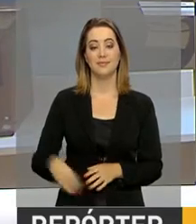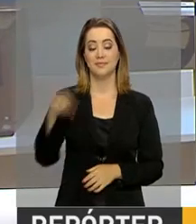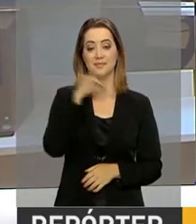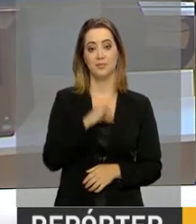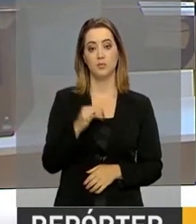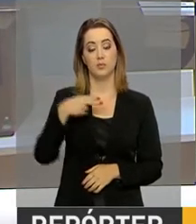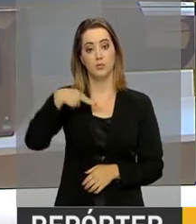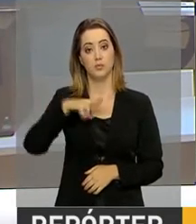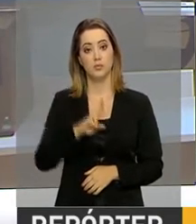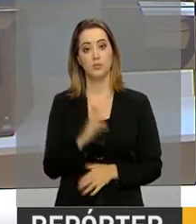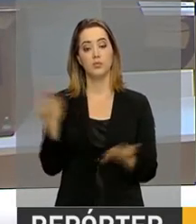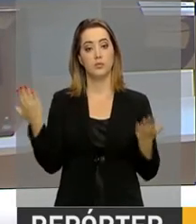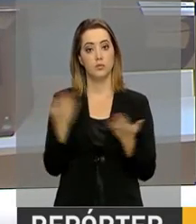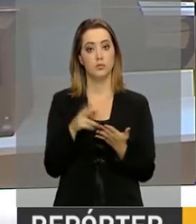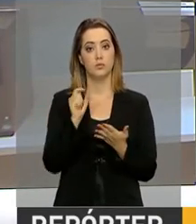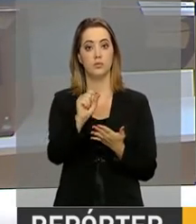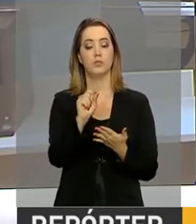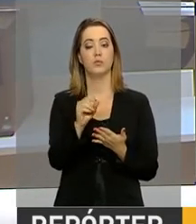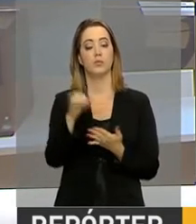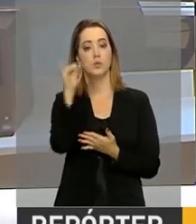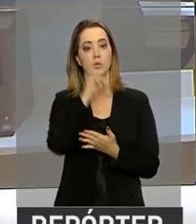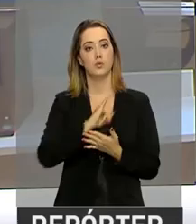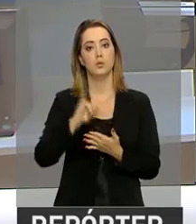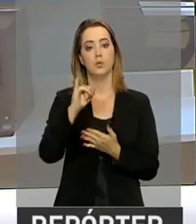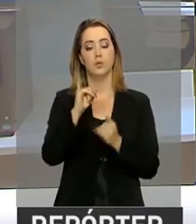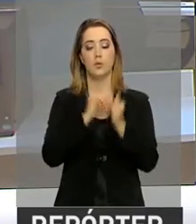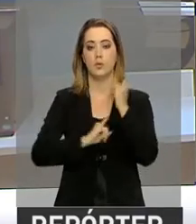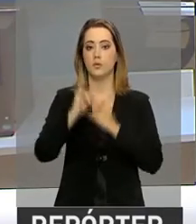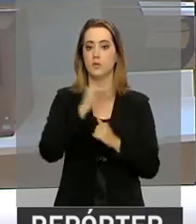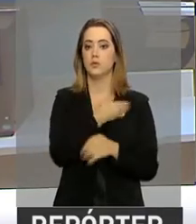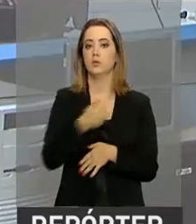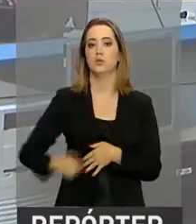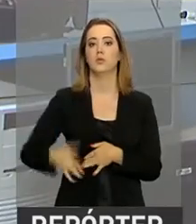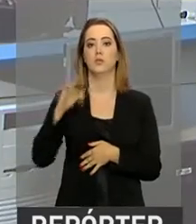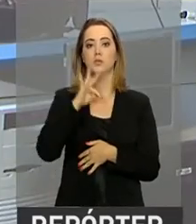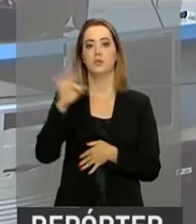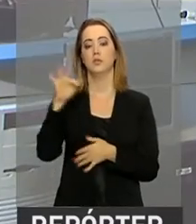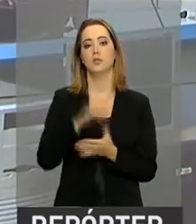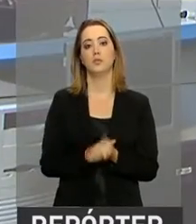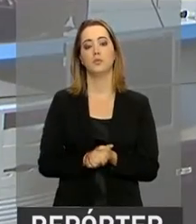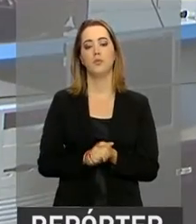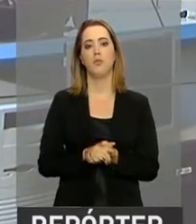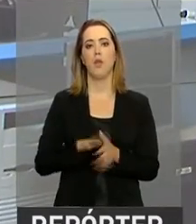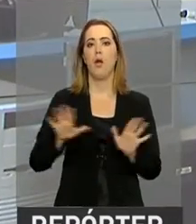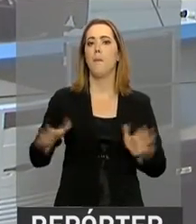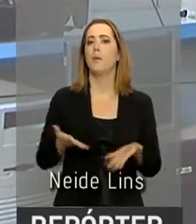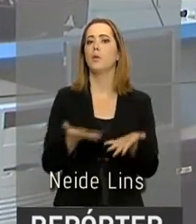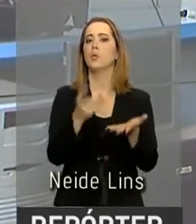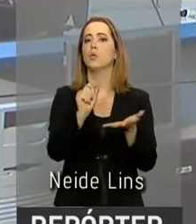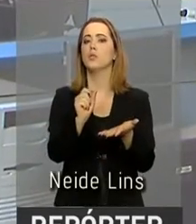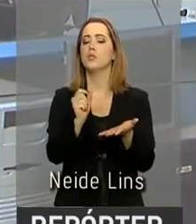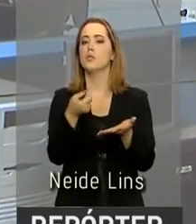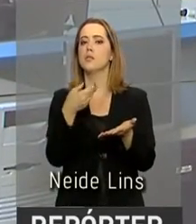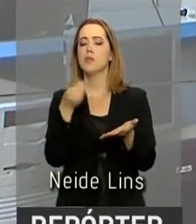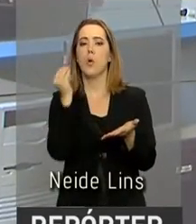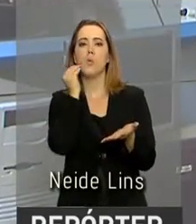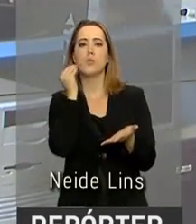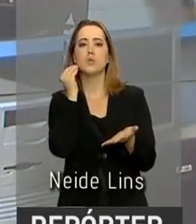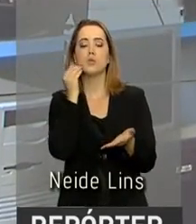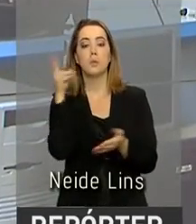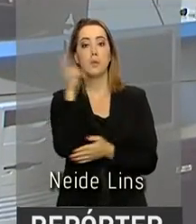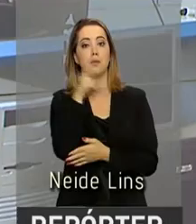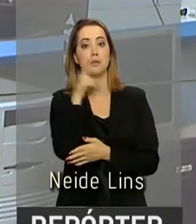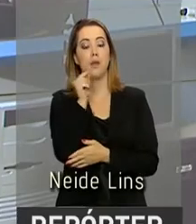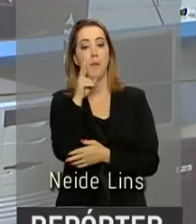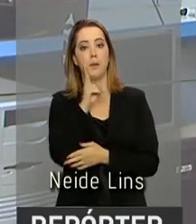Olá, o repórter NBR está de volta com as notícias do governo federal. A produção de um teste rápido para identificar o vírus